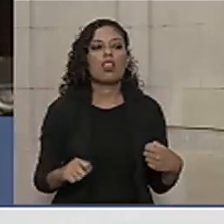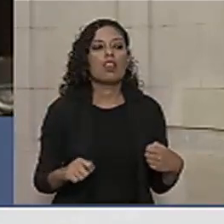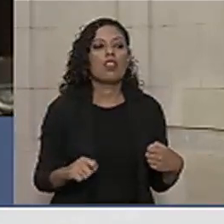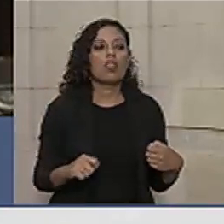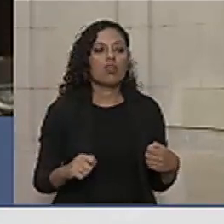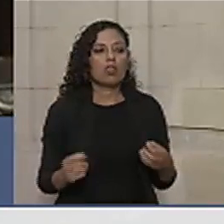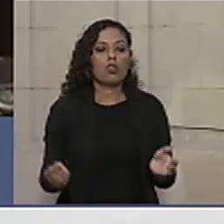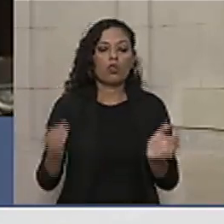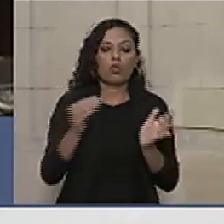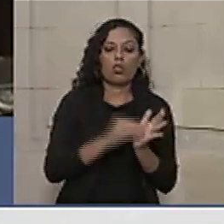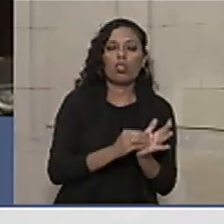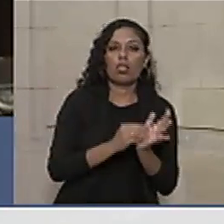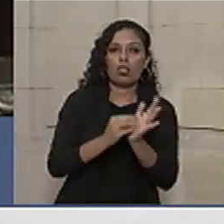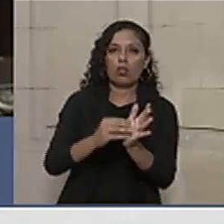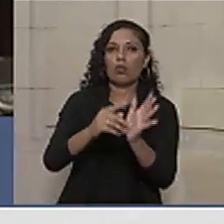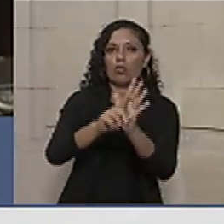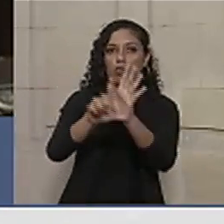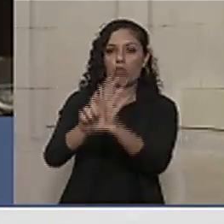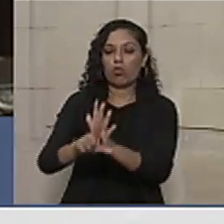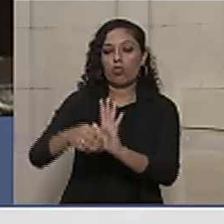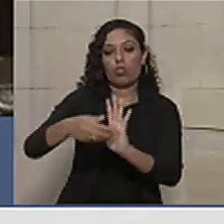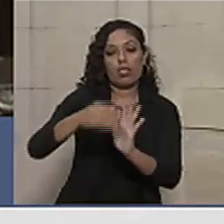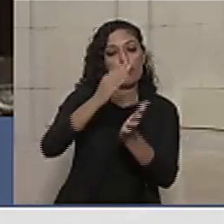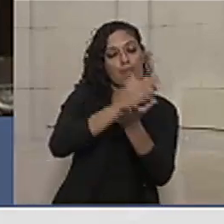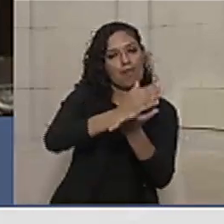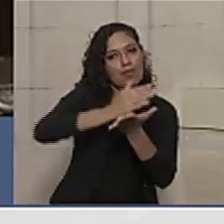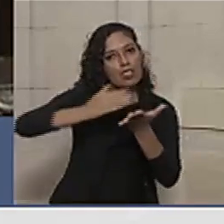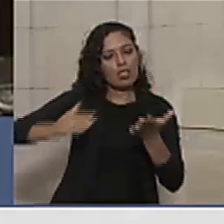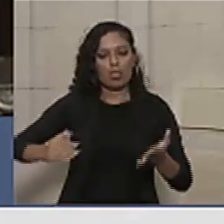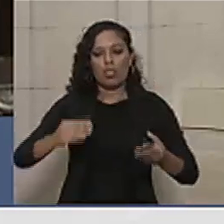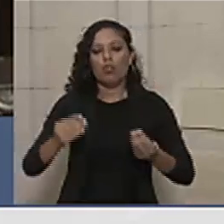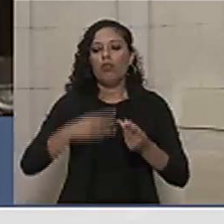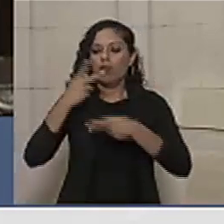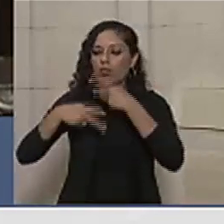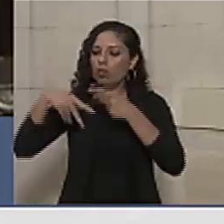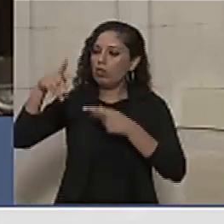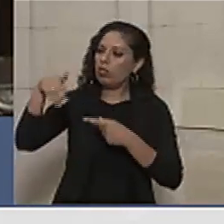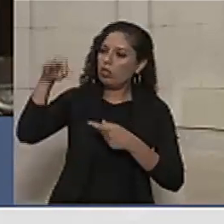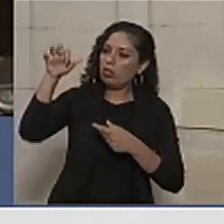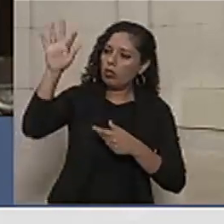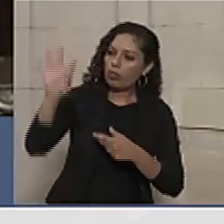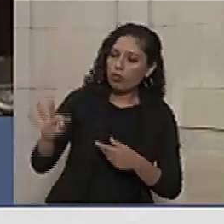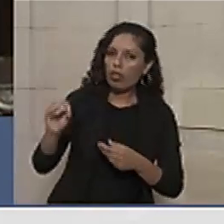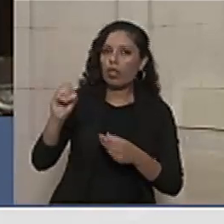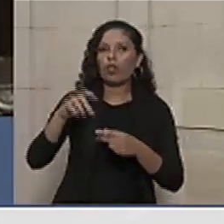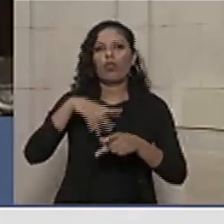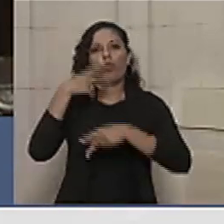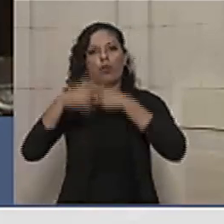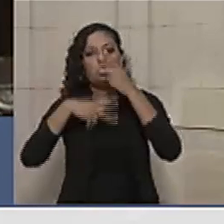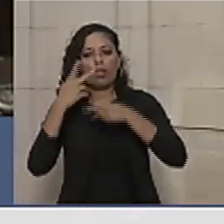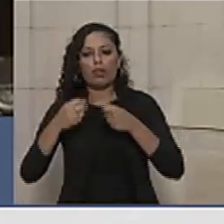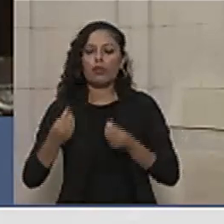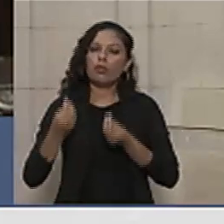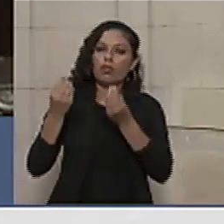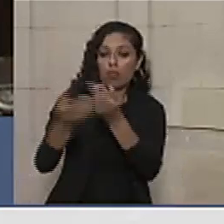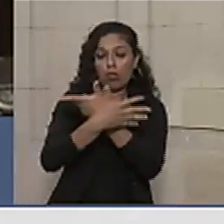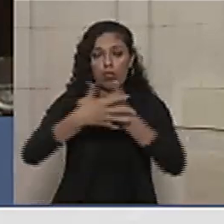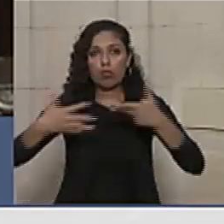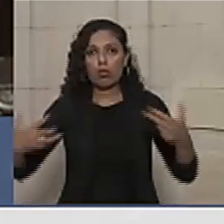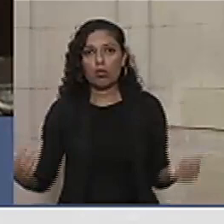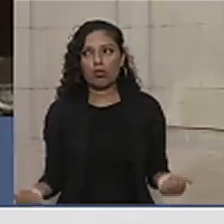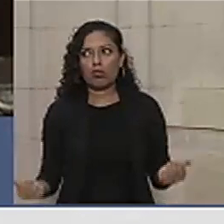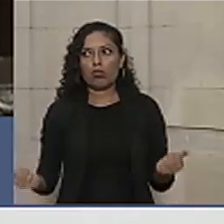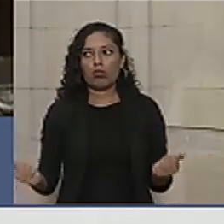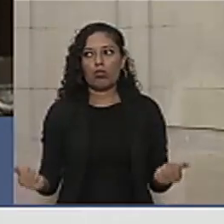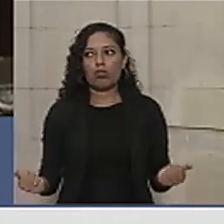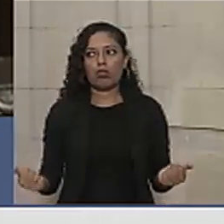num projeto à parte para garantir o feto, para garantir as crianças, para garantir aquilo que